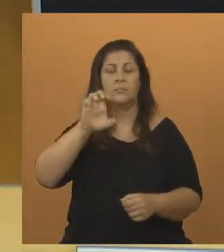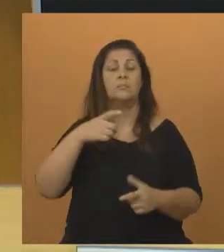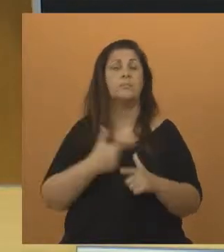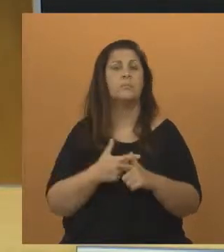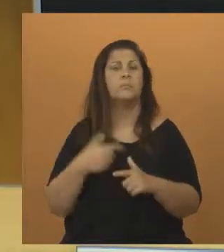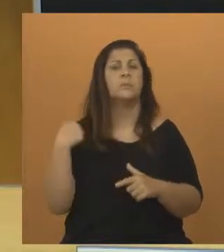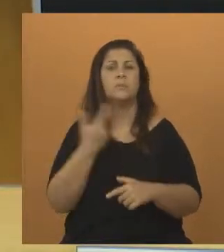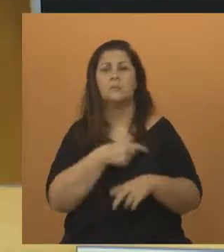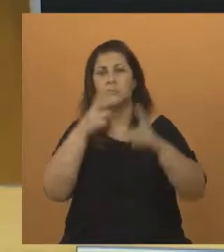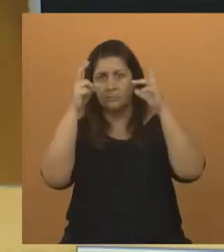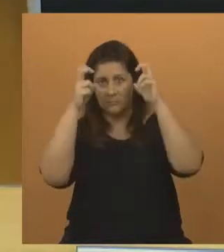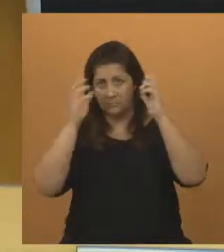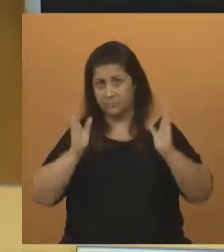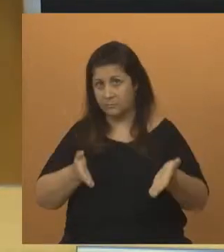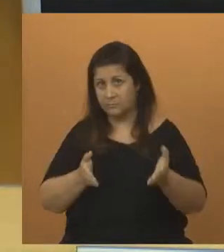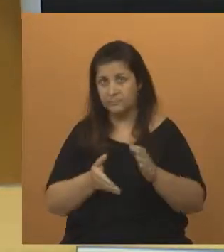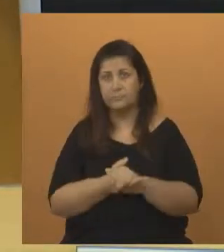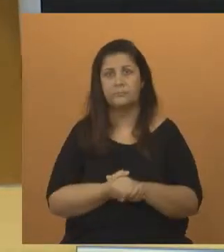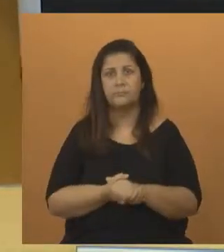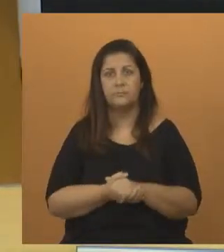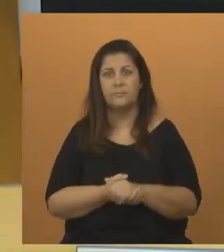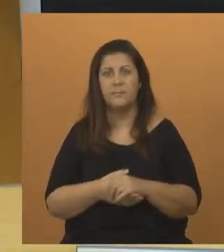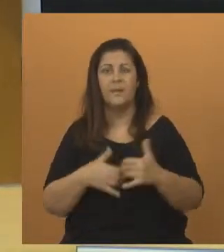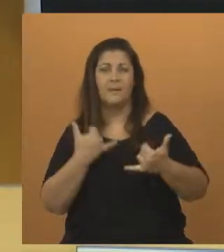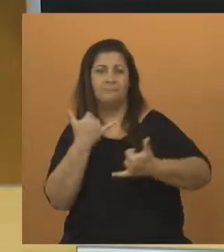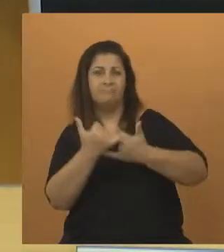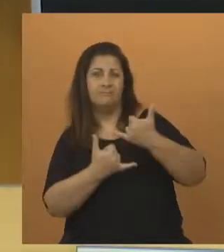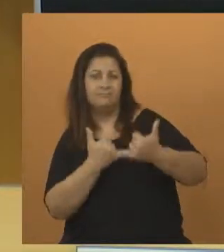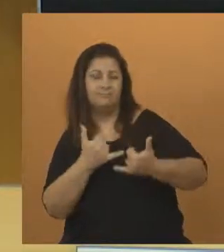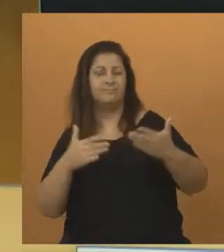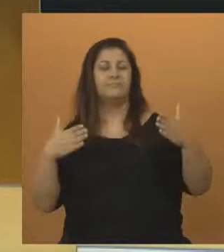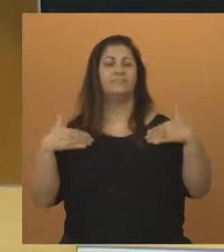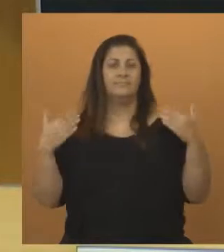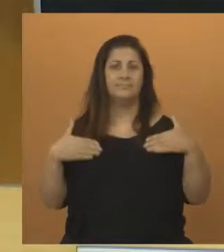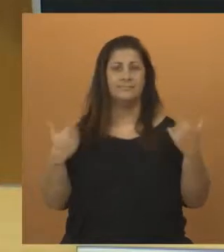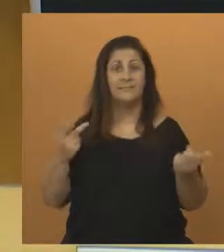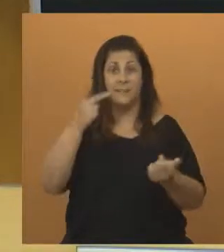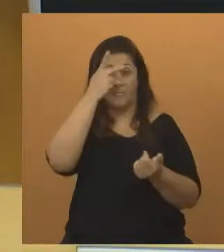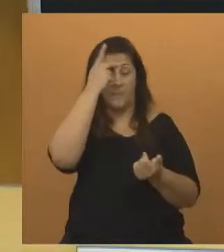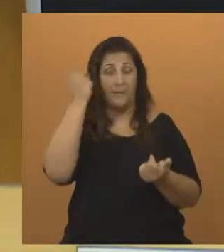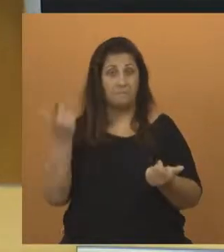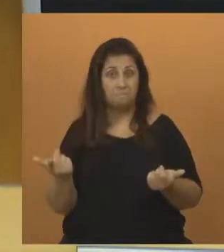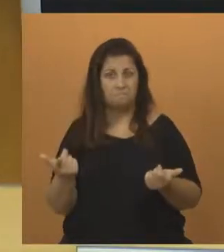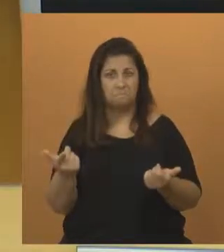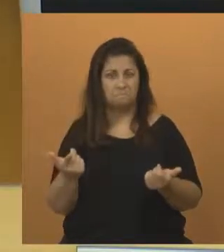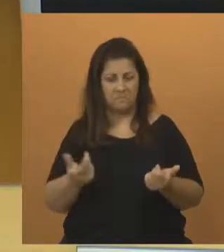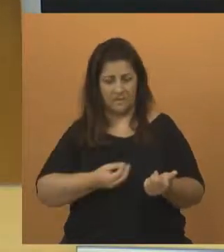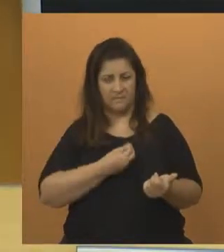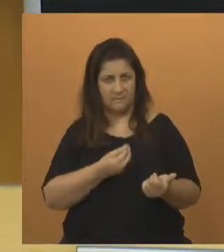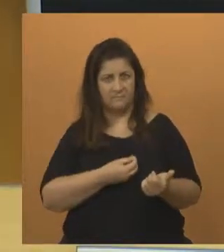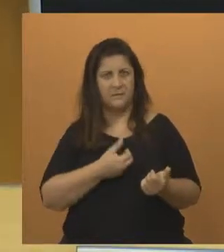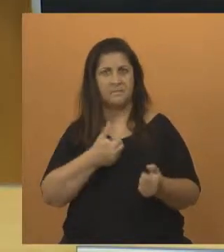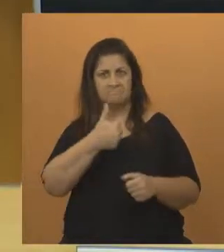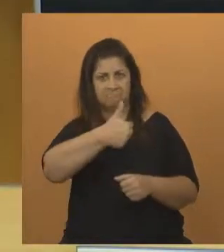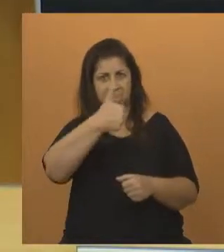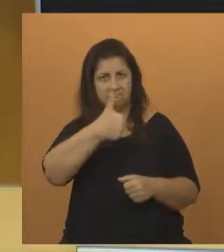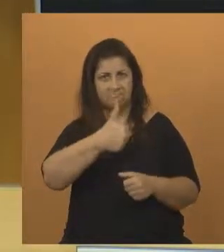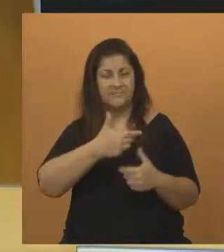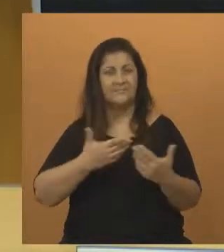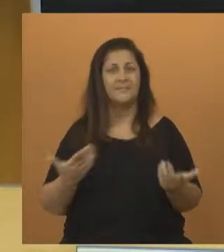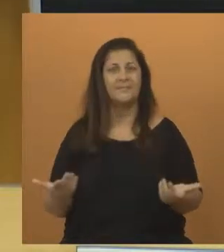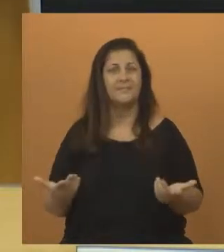percebemos que, hoje, o lazer das pessoas que fazem parte da qualidade de vida está ficando